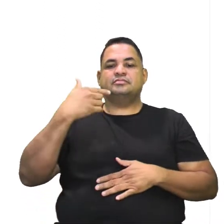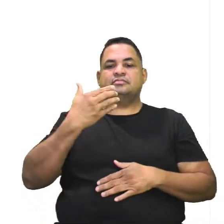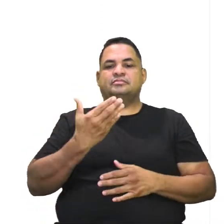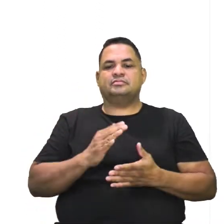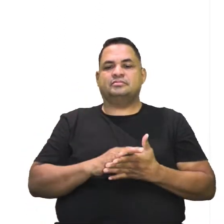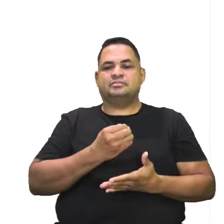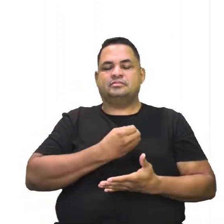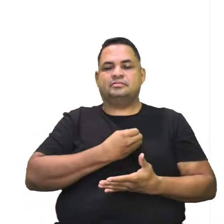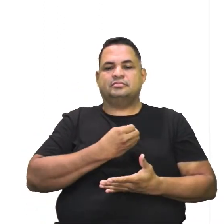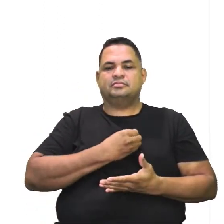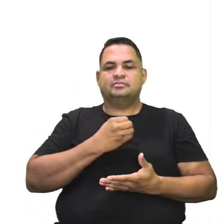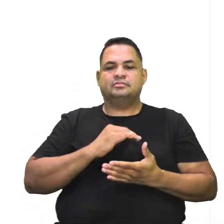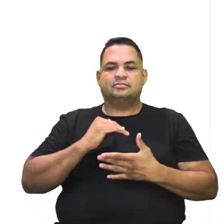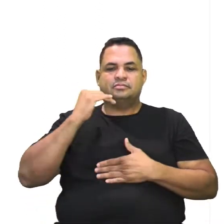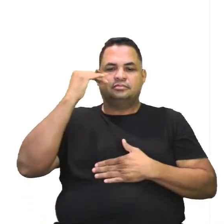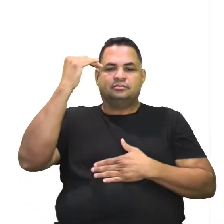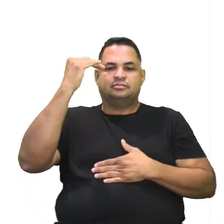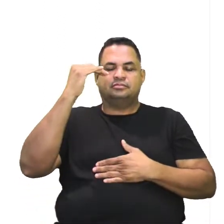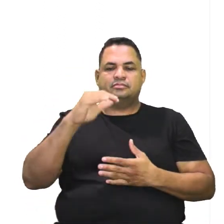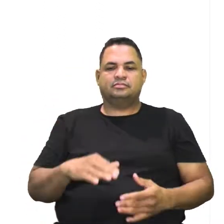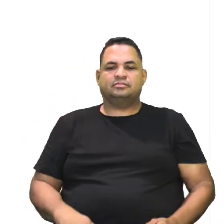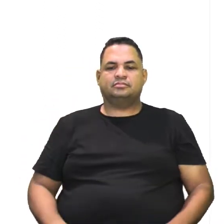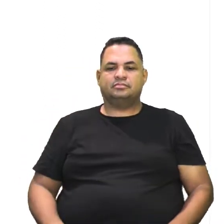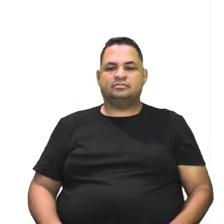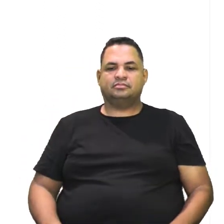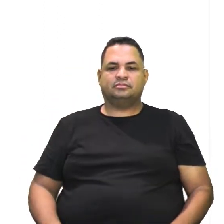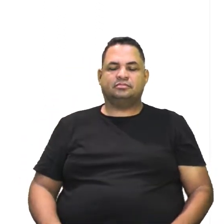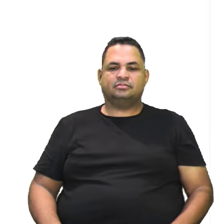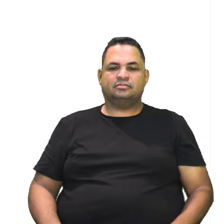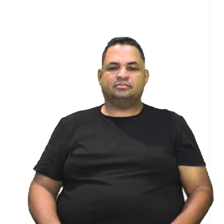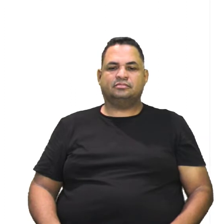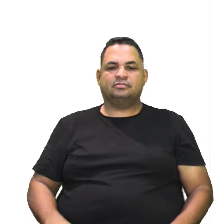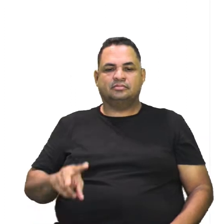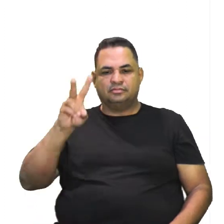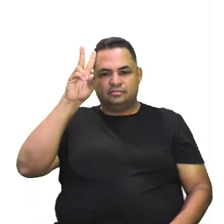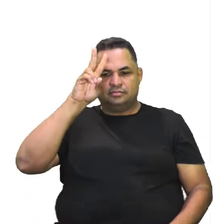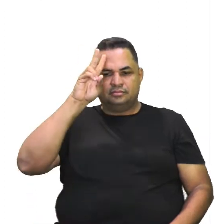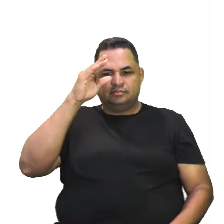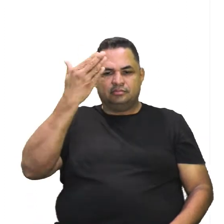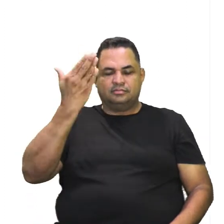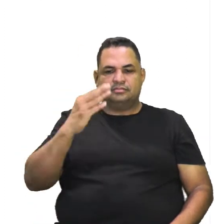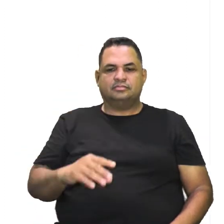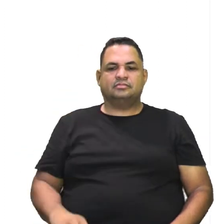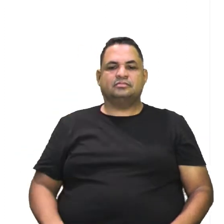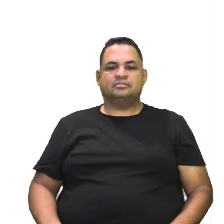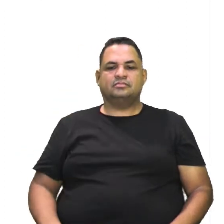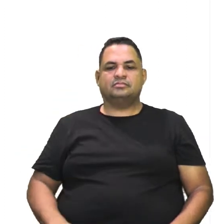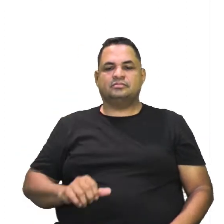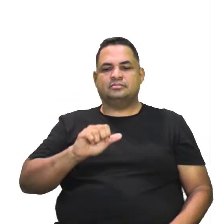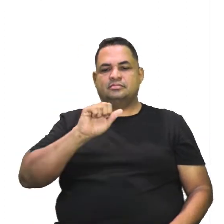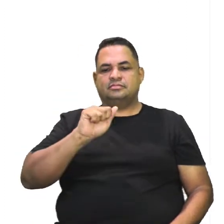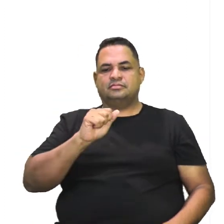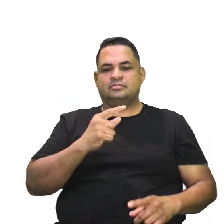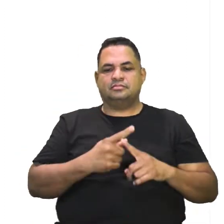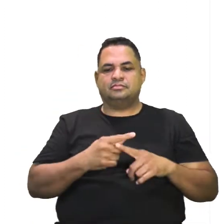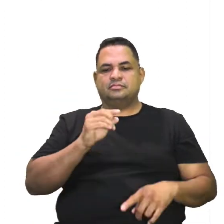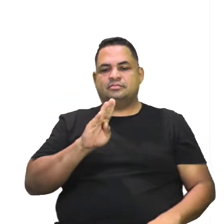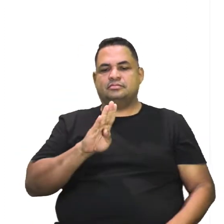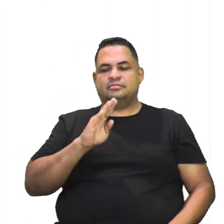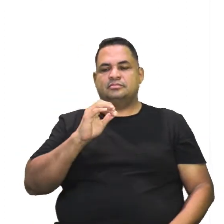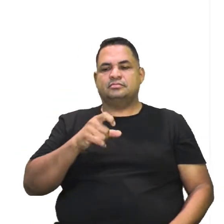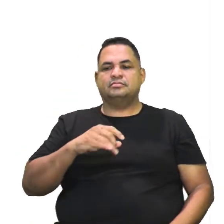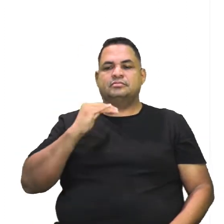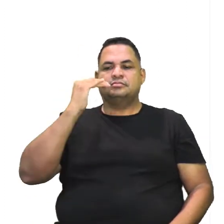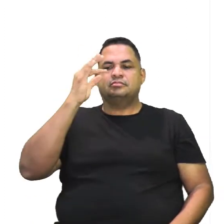exponencial? Isso, do tipo exponencial, né? Ou seja, lembra dela? Como é que é mesmo? Sim, A vezes B